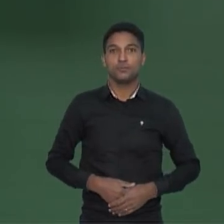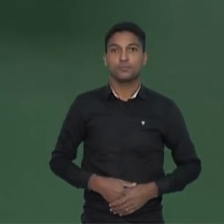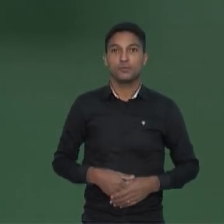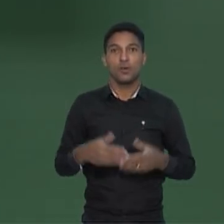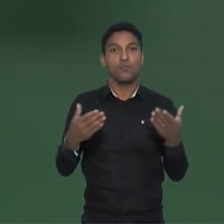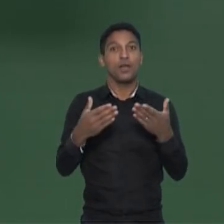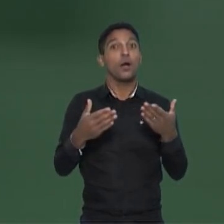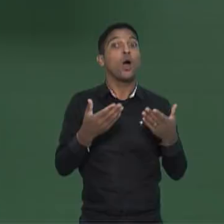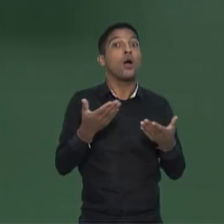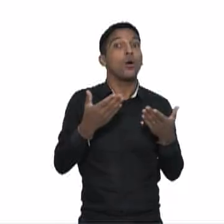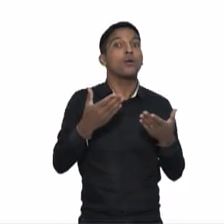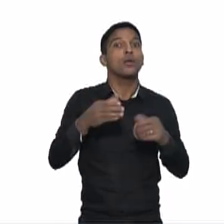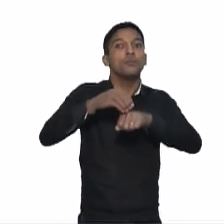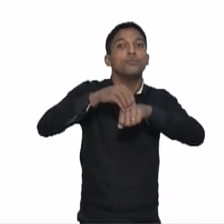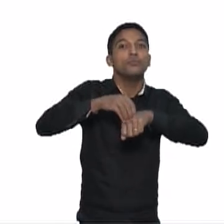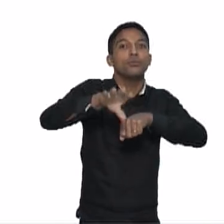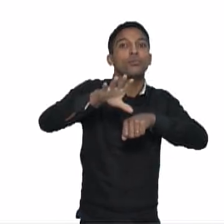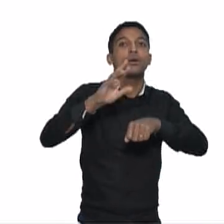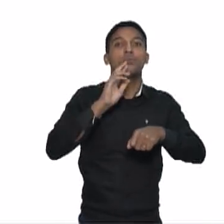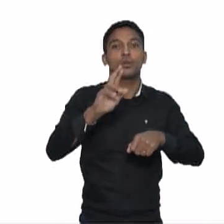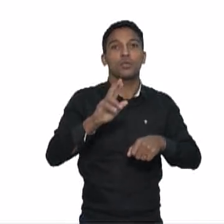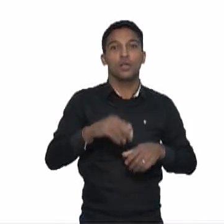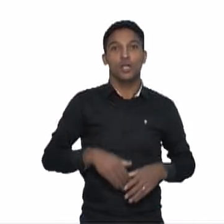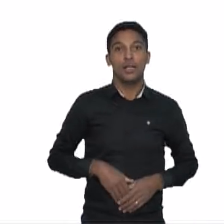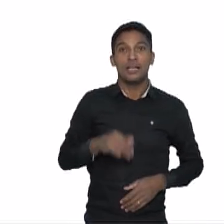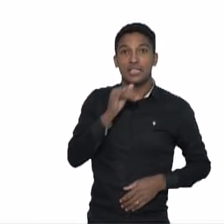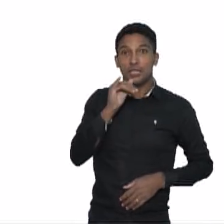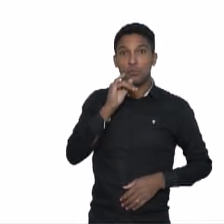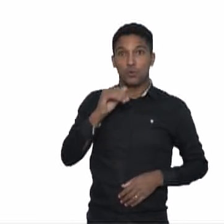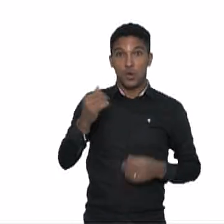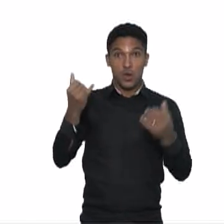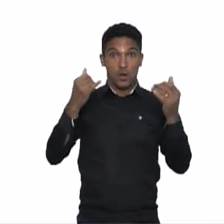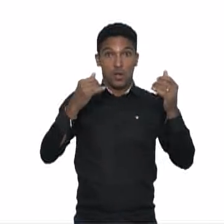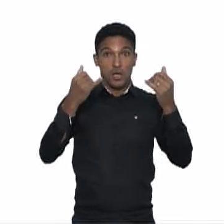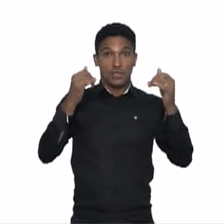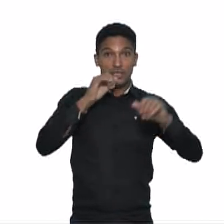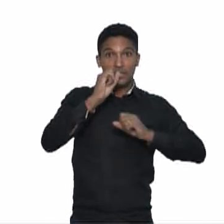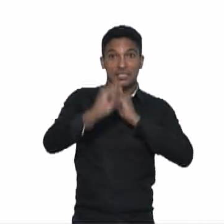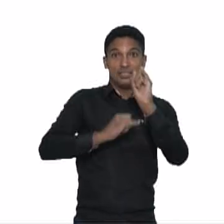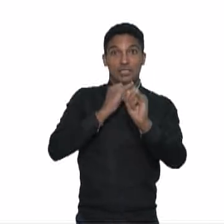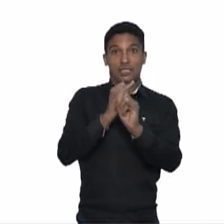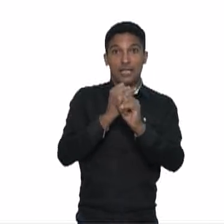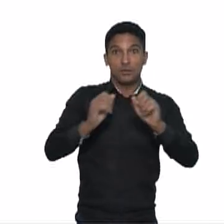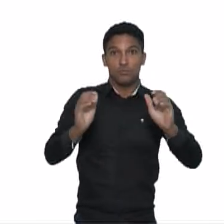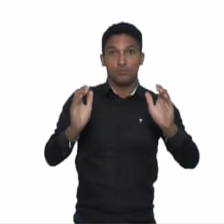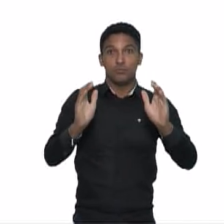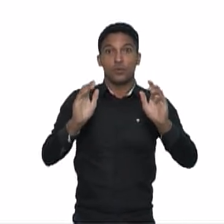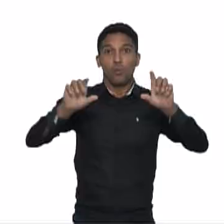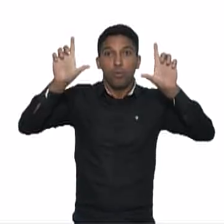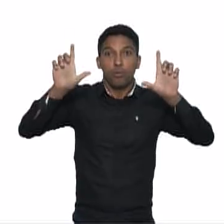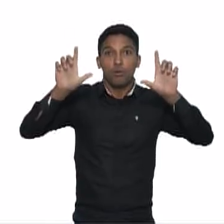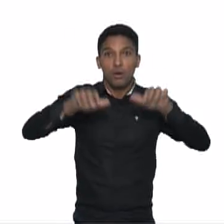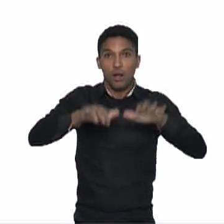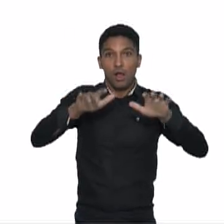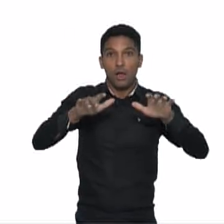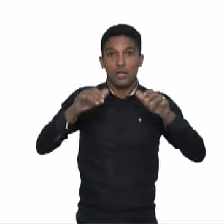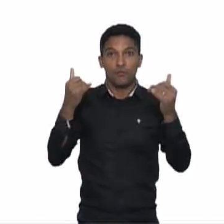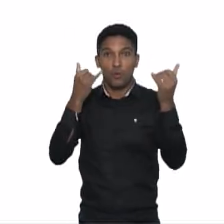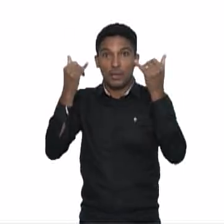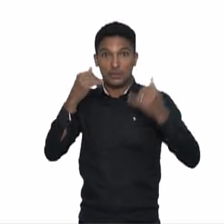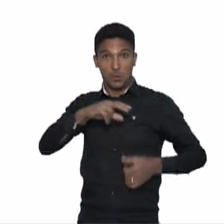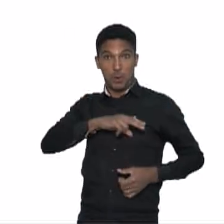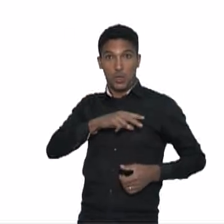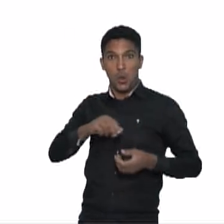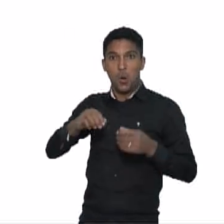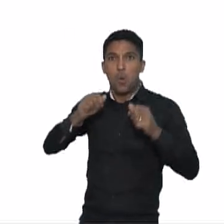sugestões. Não divulgar informações pessoais, tratar as pessoas que estão online com respeito, não manter